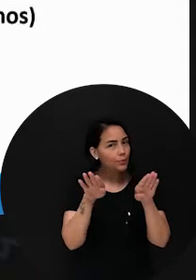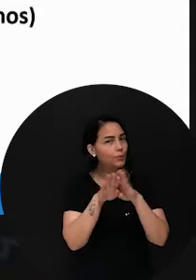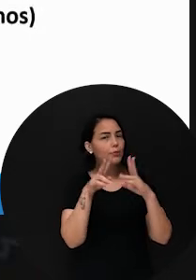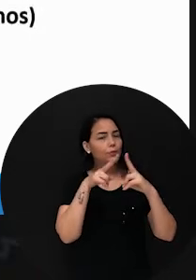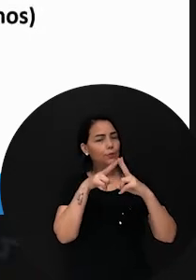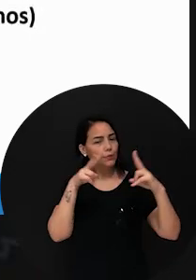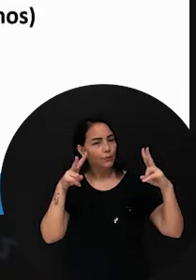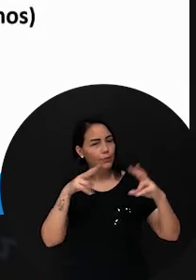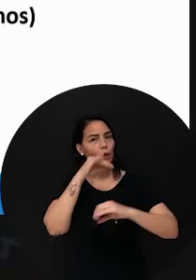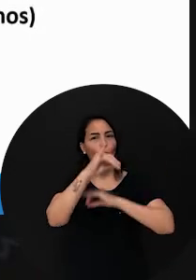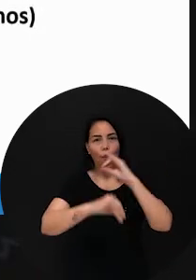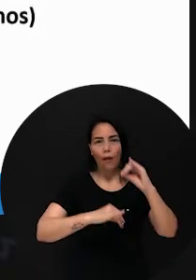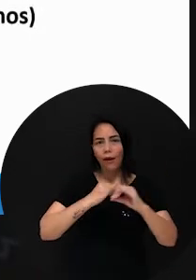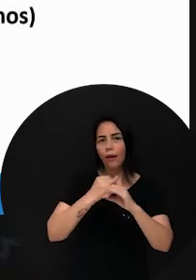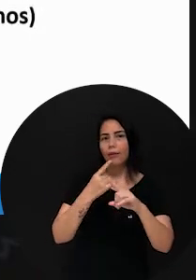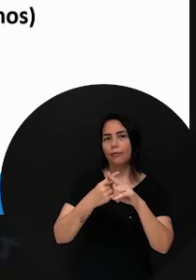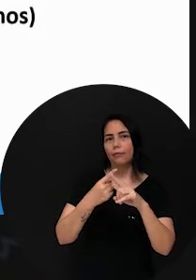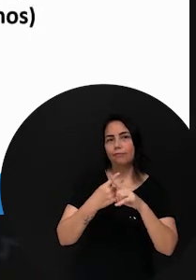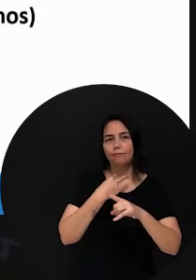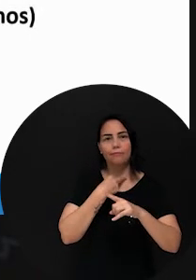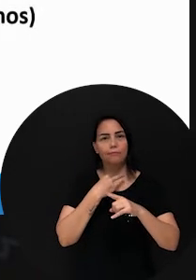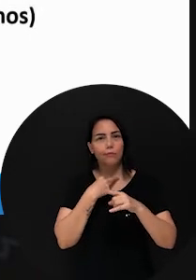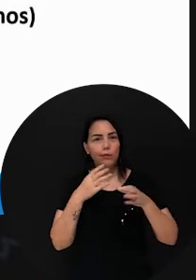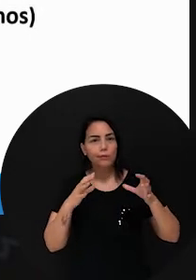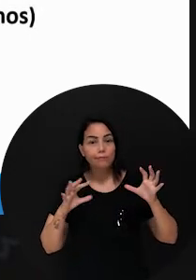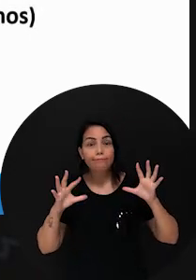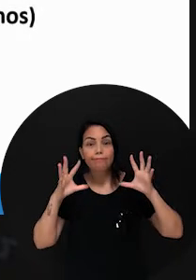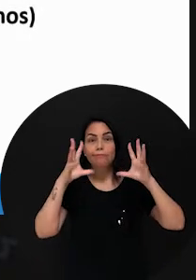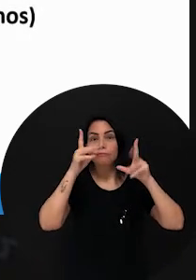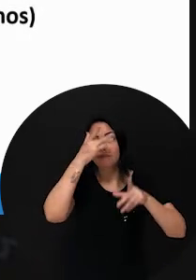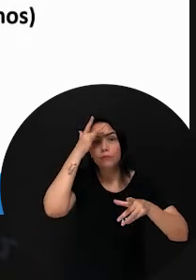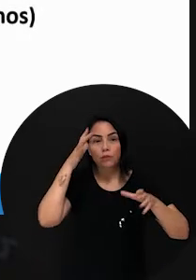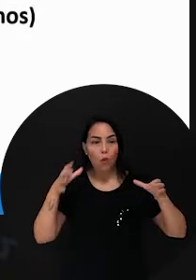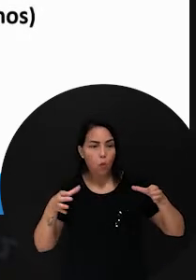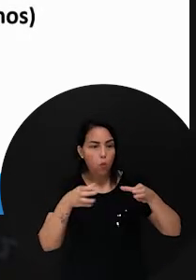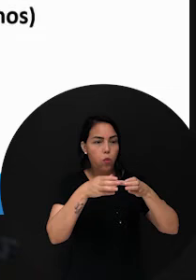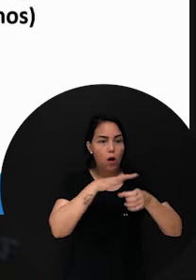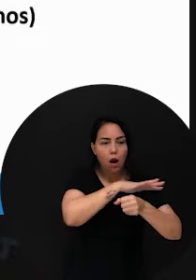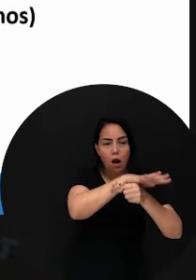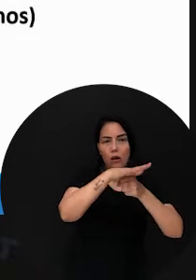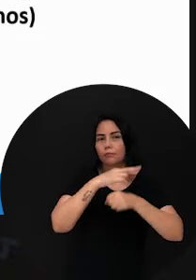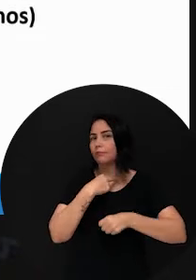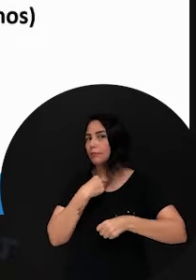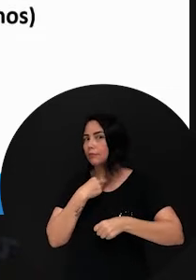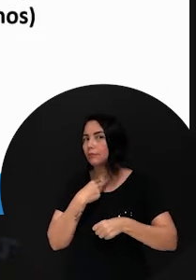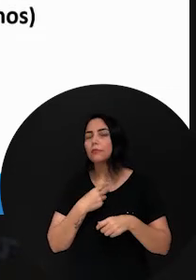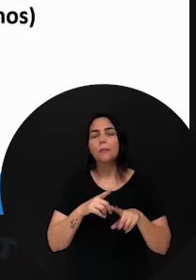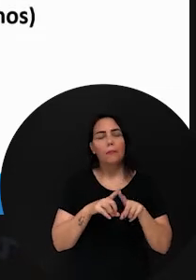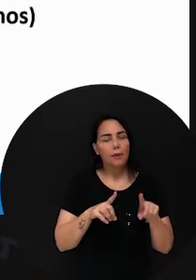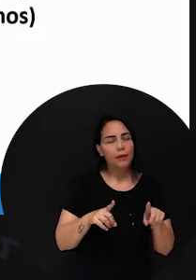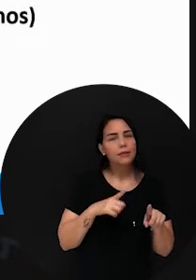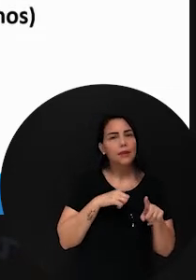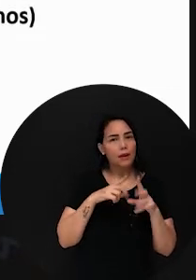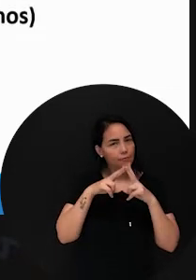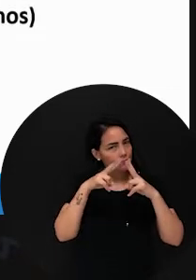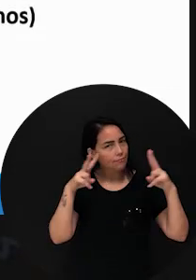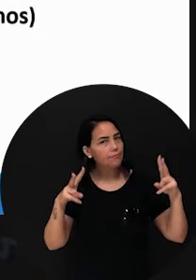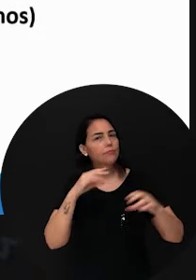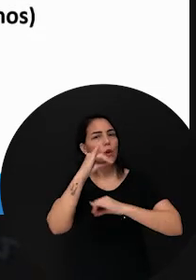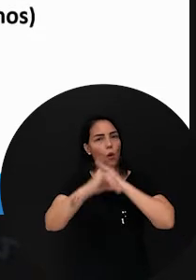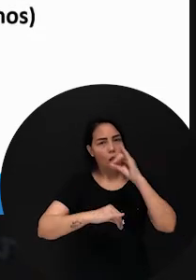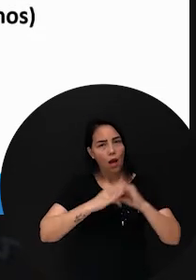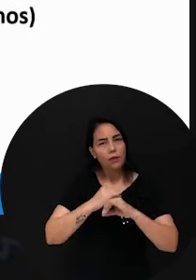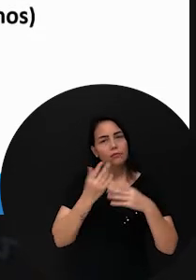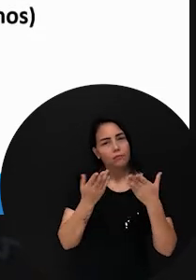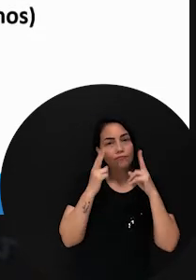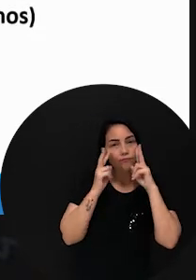principalmente pela questão da aglomeração, né? Mas nós temos 2 turnos também, quartas-feiras no período da manhã e quintas-feiras